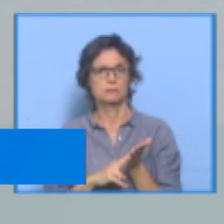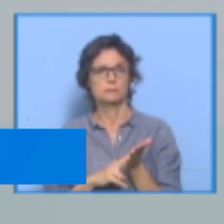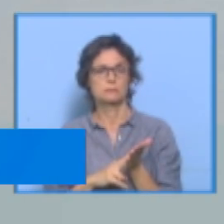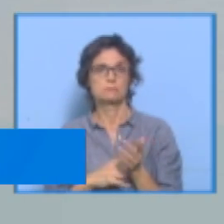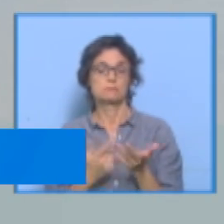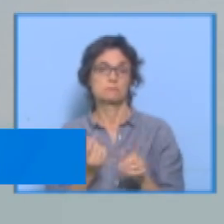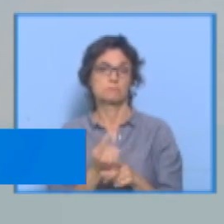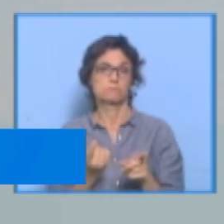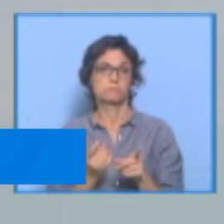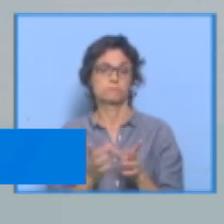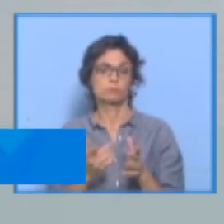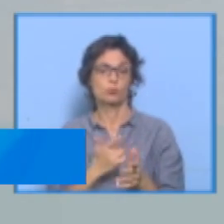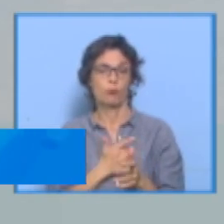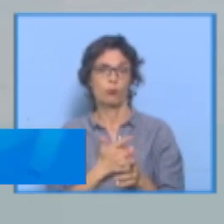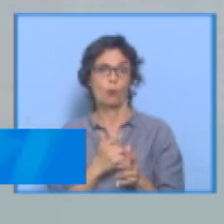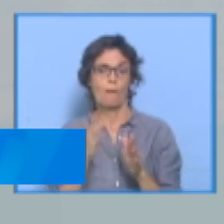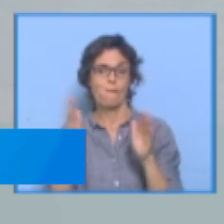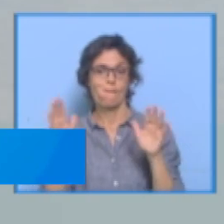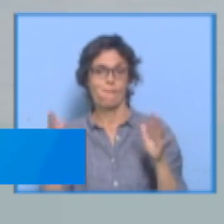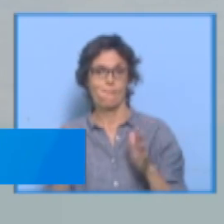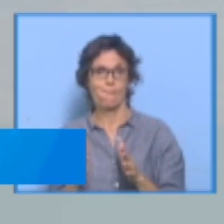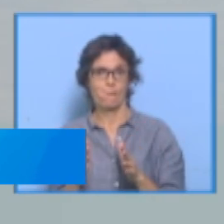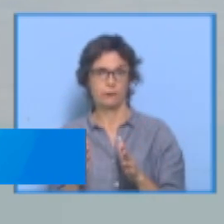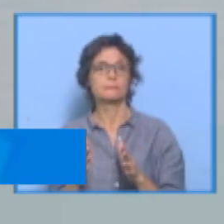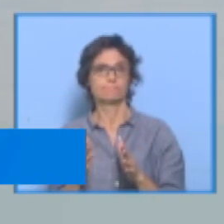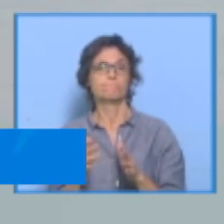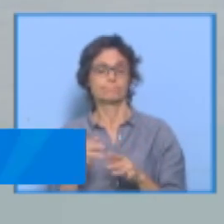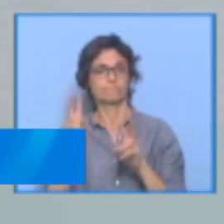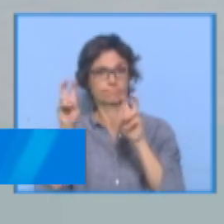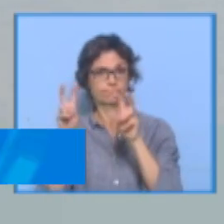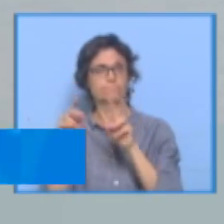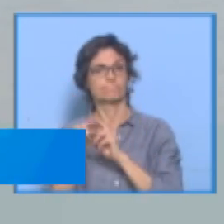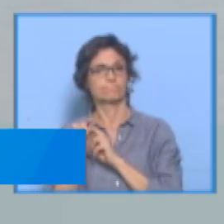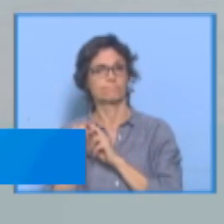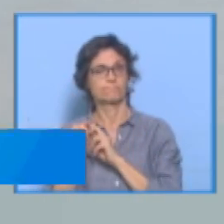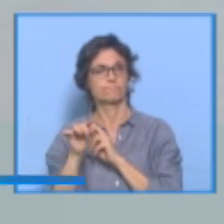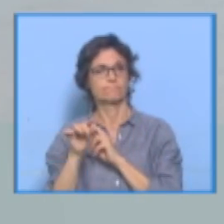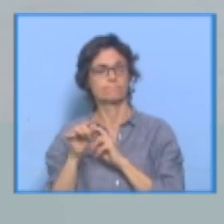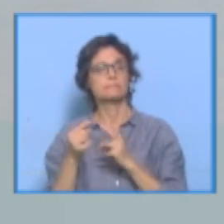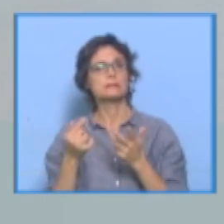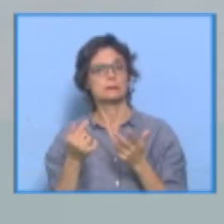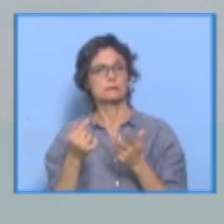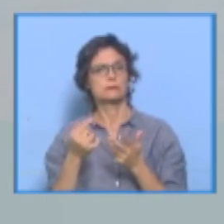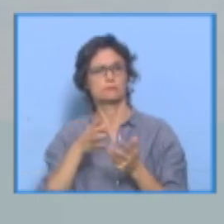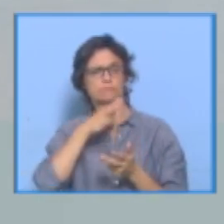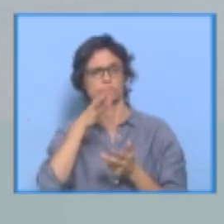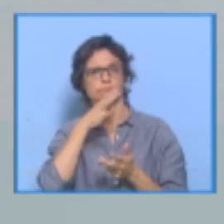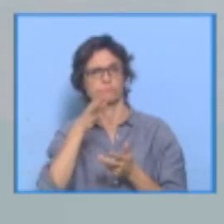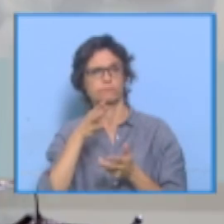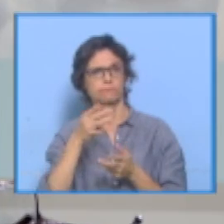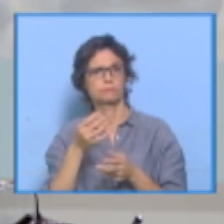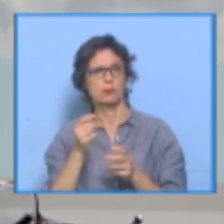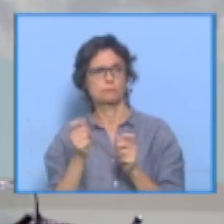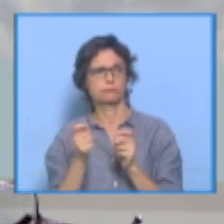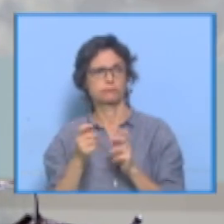para o próximo ano. Um tema que a Conferência Episcopal Portuguesa faz referência de forma recorrente e que hoje vai merecer a análise de Graça